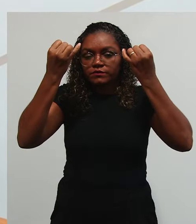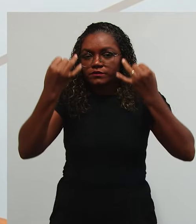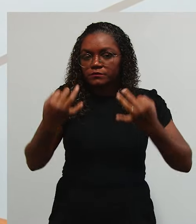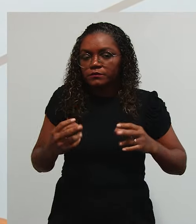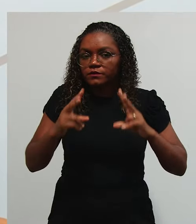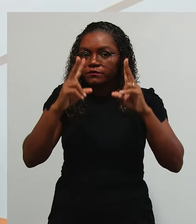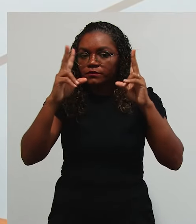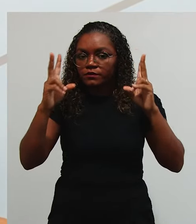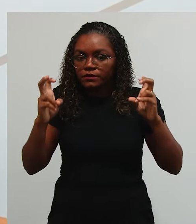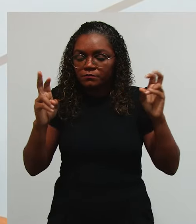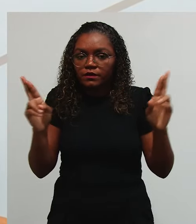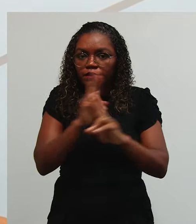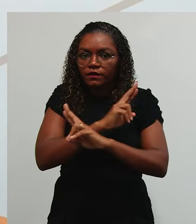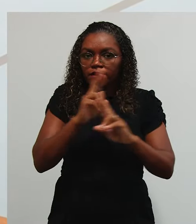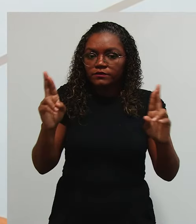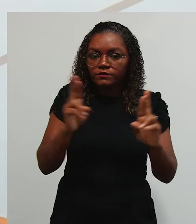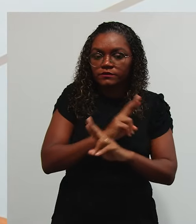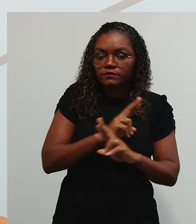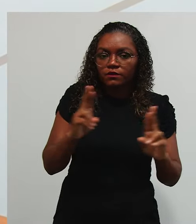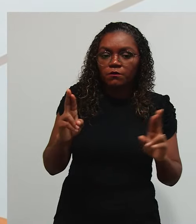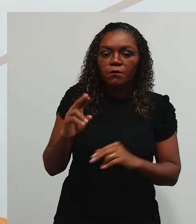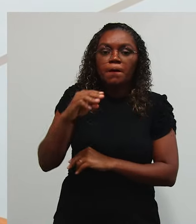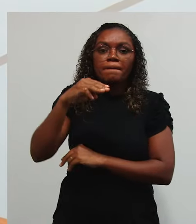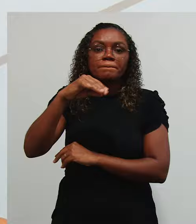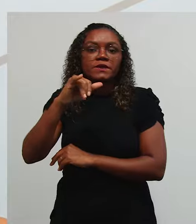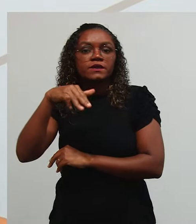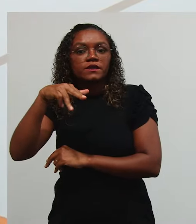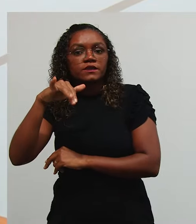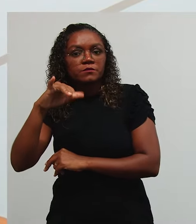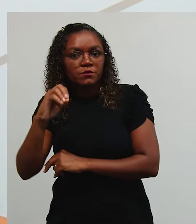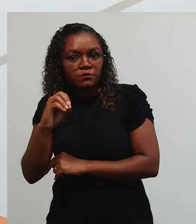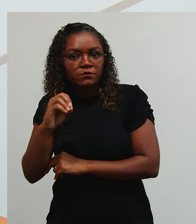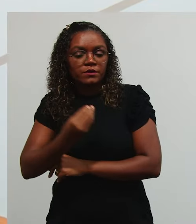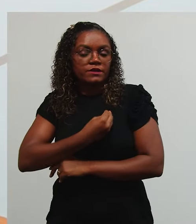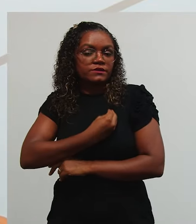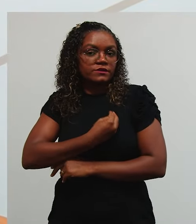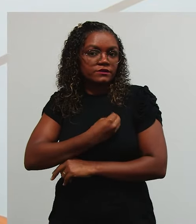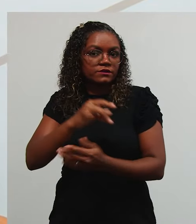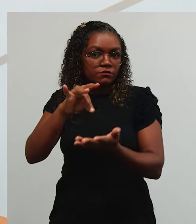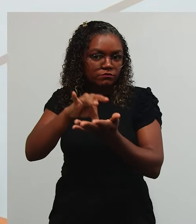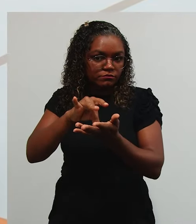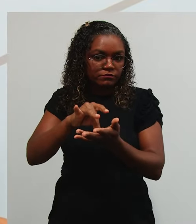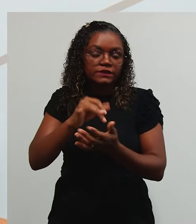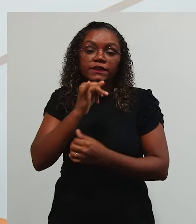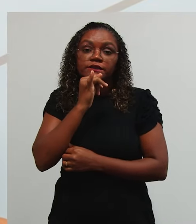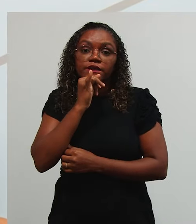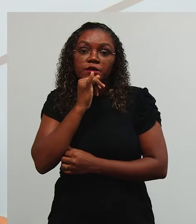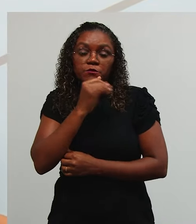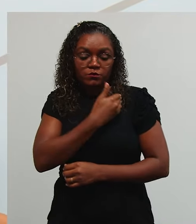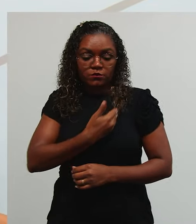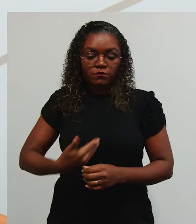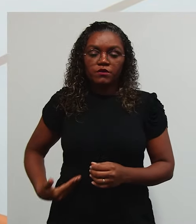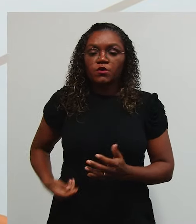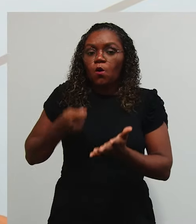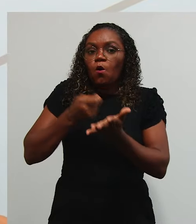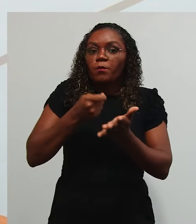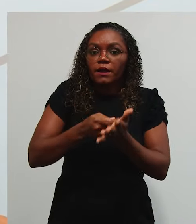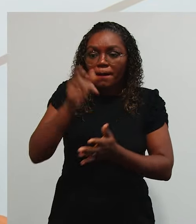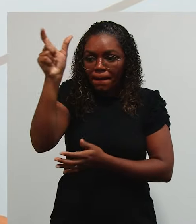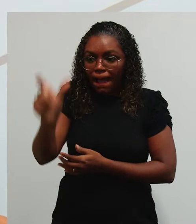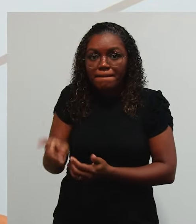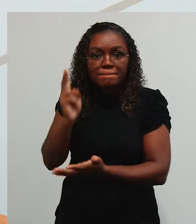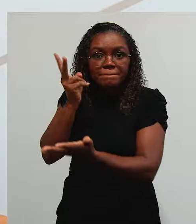do princípio da vedação do Confisco com o chamado mínimo existencial ou seja o estado ele não pode cobrar tantos tributos ali